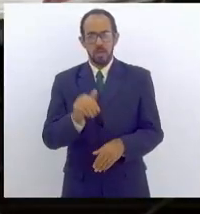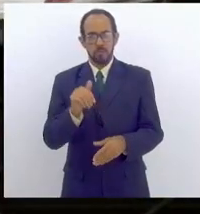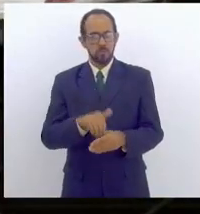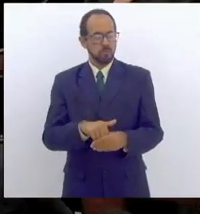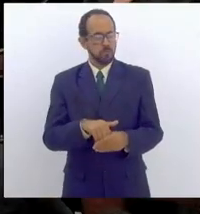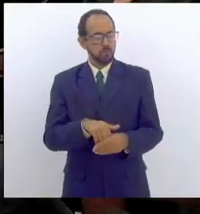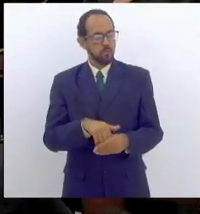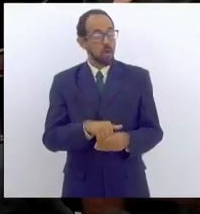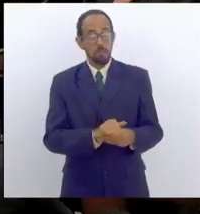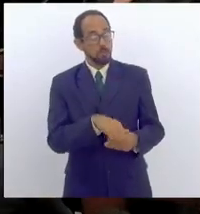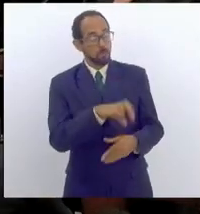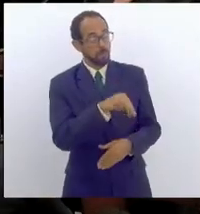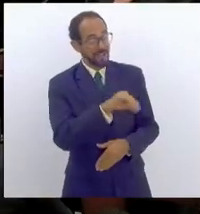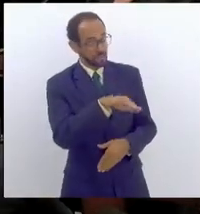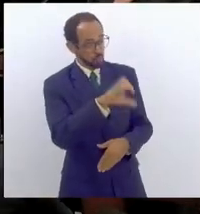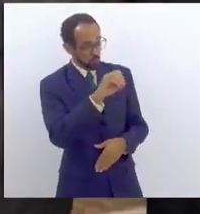Gualberto.